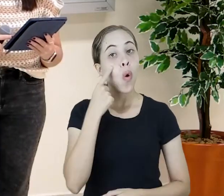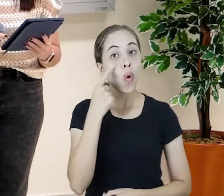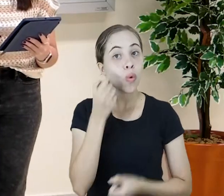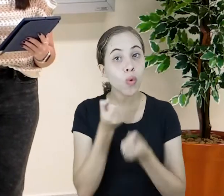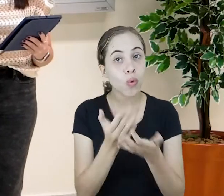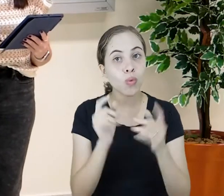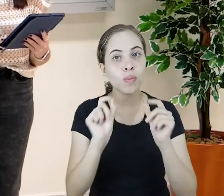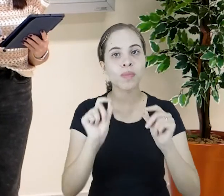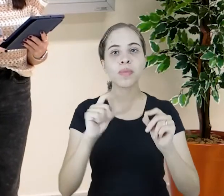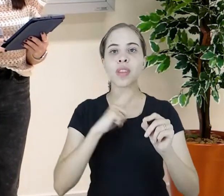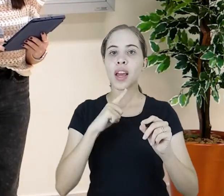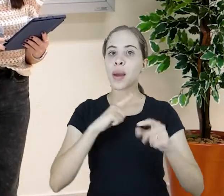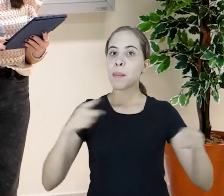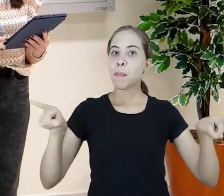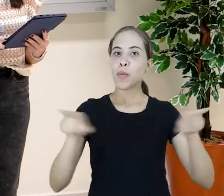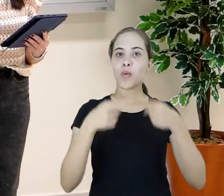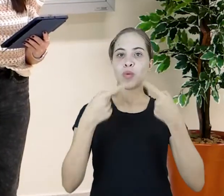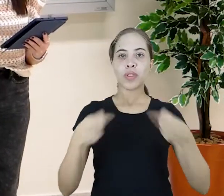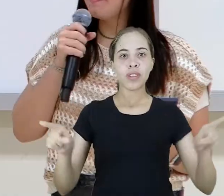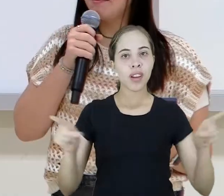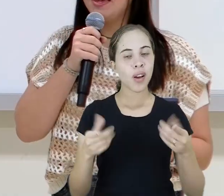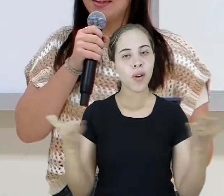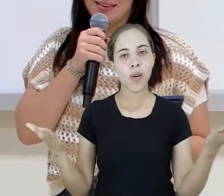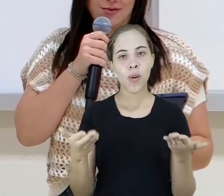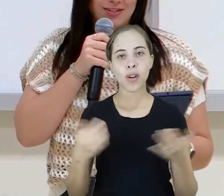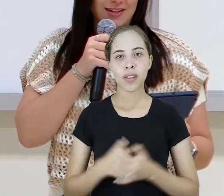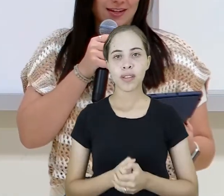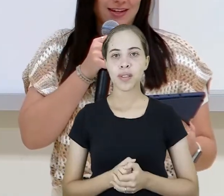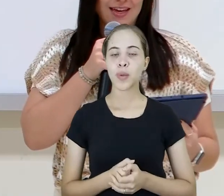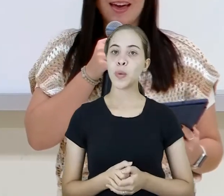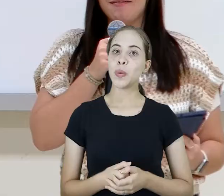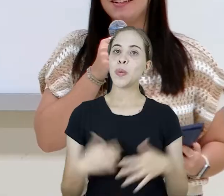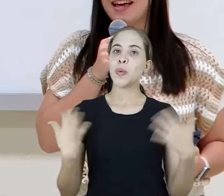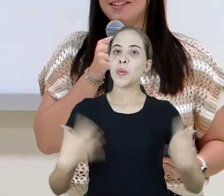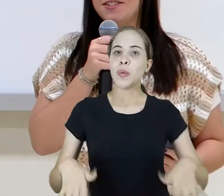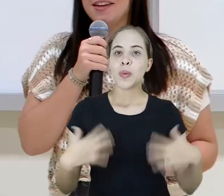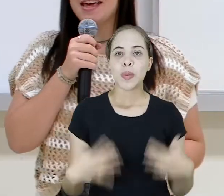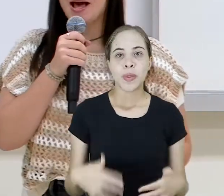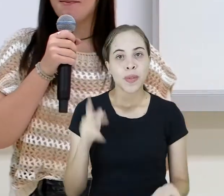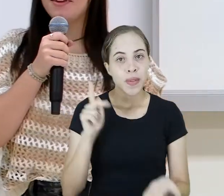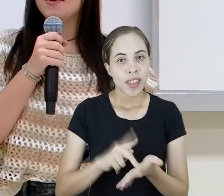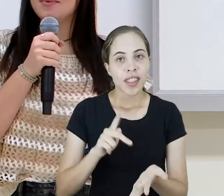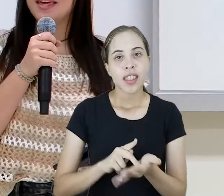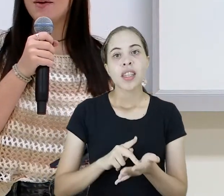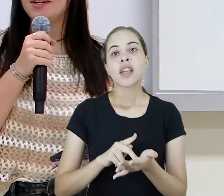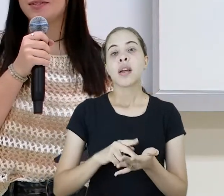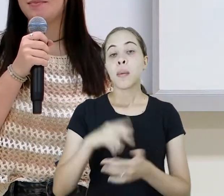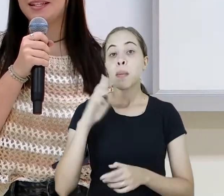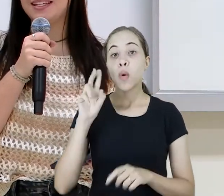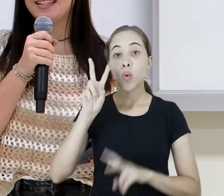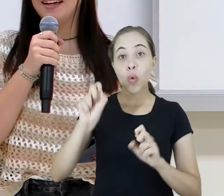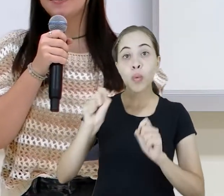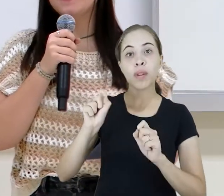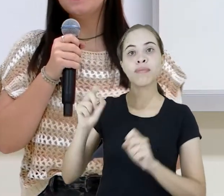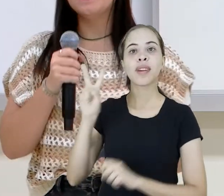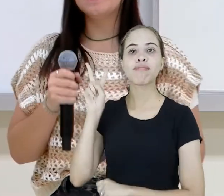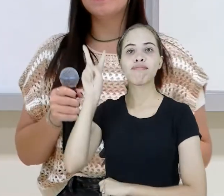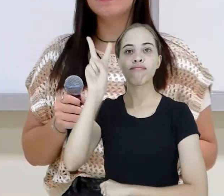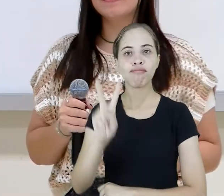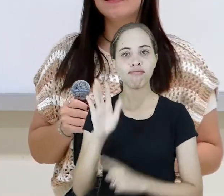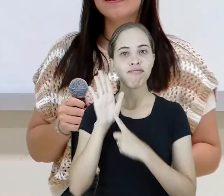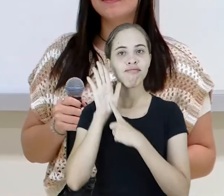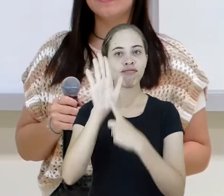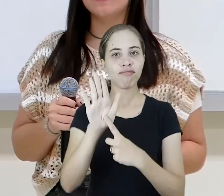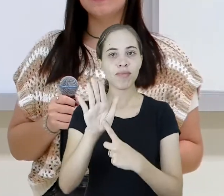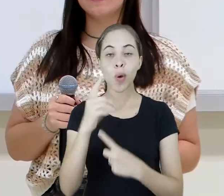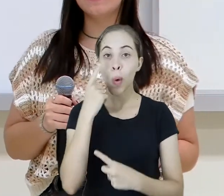Nós teremos uma atração musical bem agora. Minha nossa, é verdade. A Bia e o Miguel irão se apresentar. E